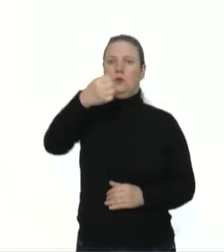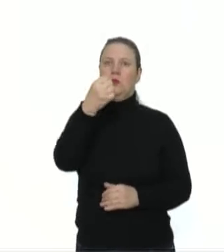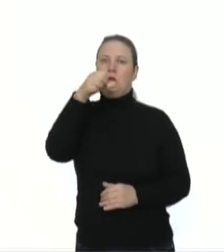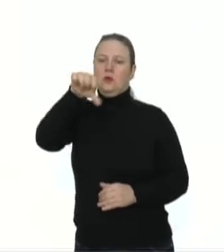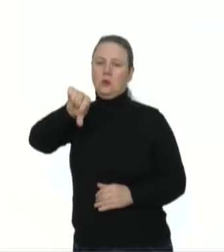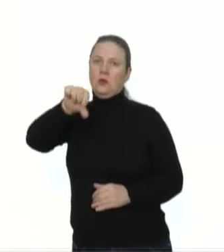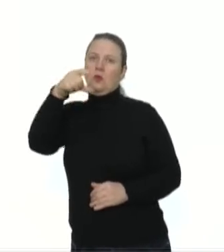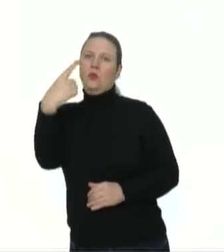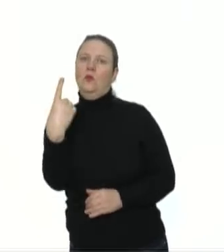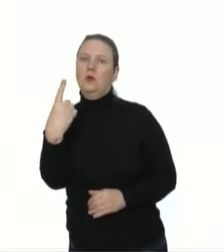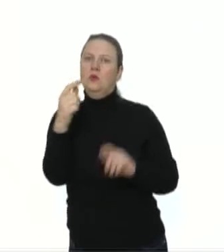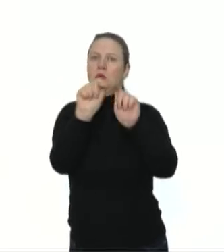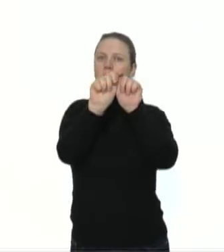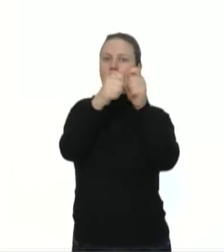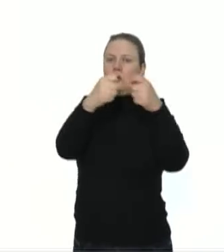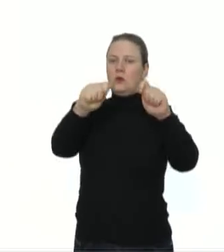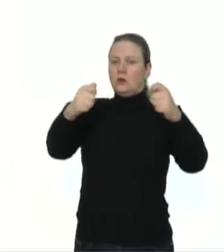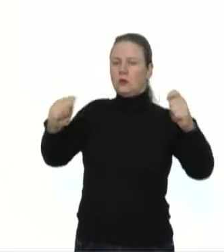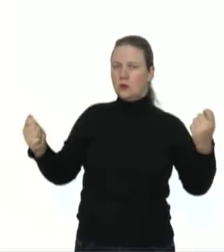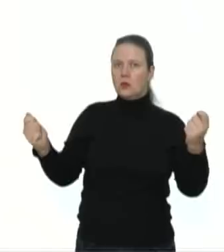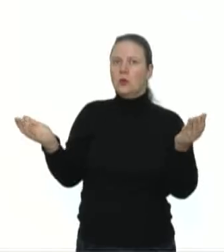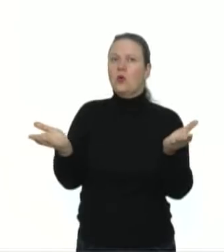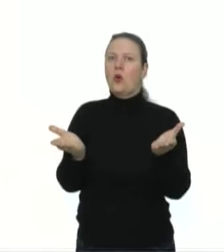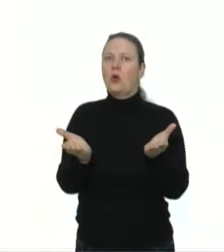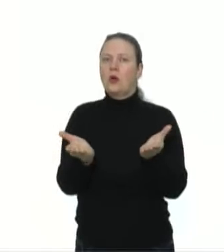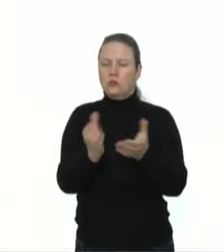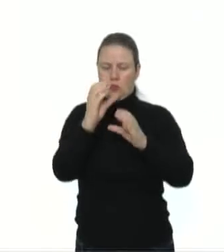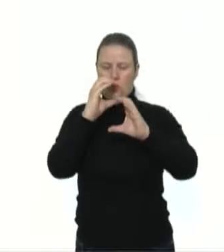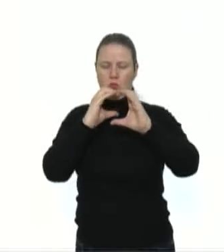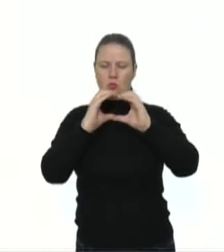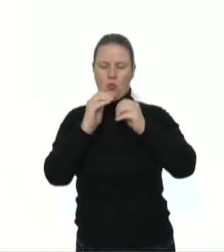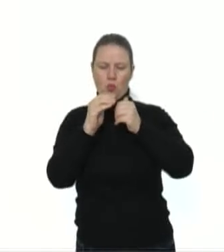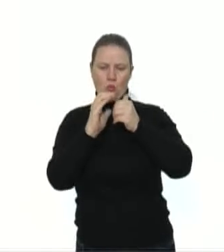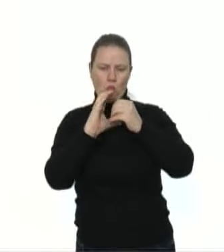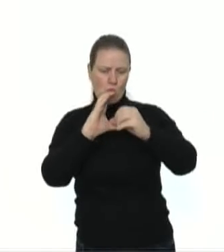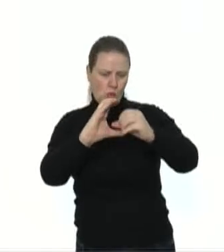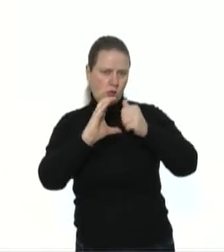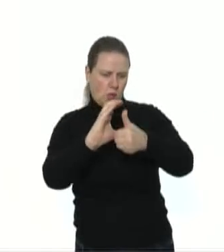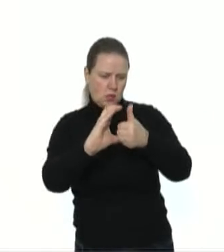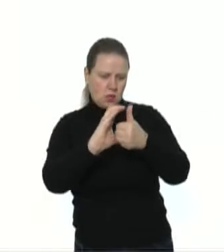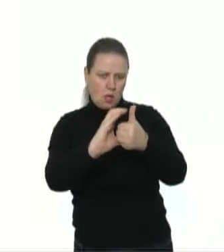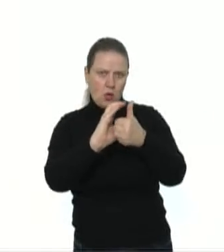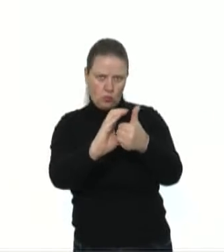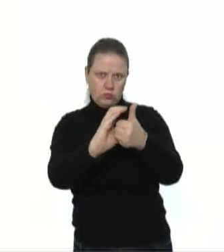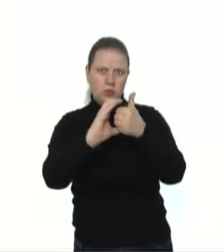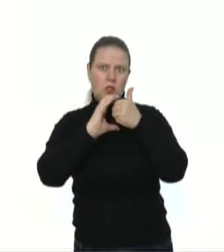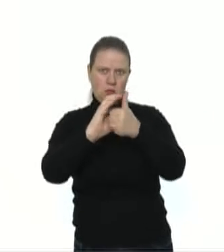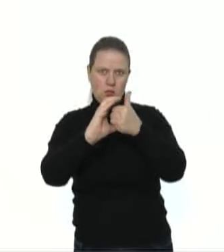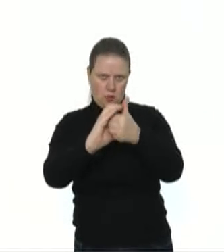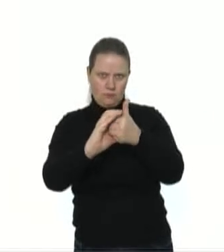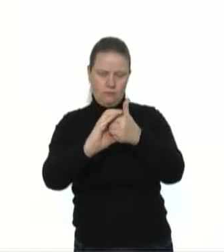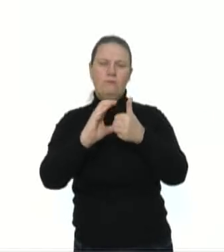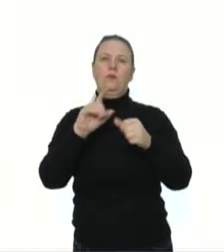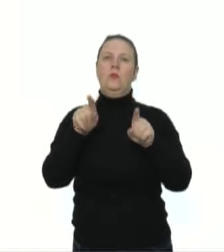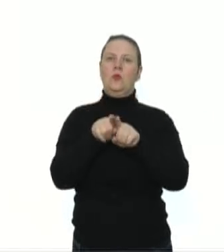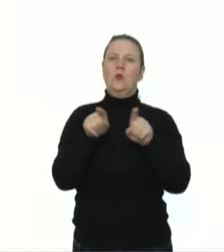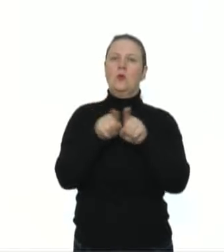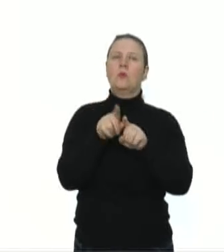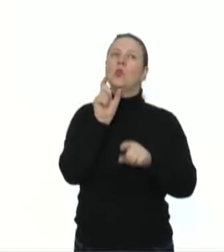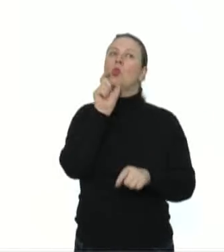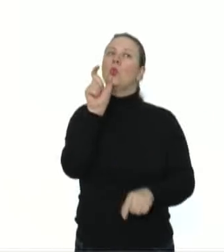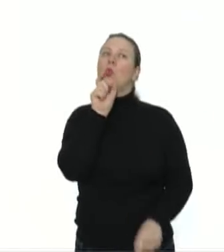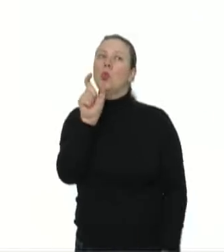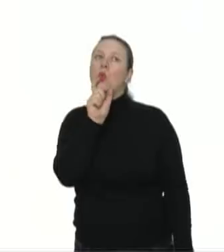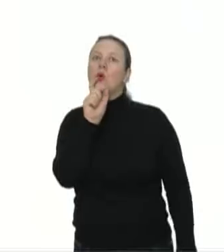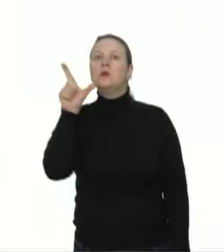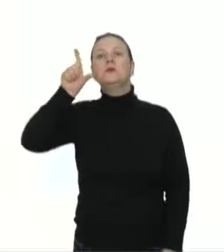na Associação Cristã para Moços, YMCA, essa é a sigla daí em inglês, de